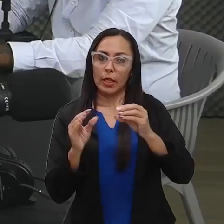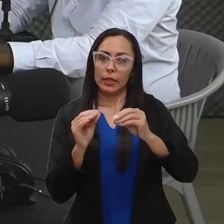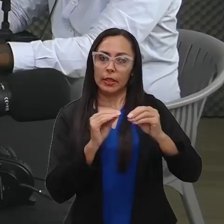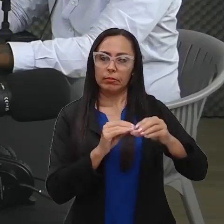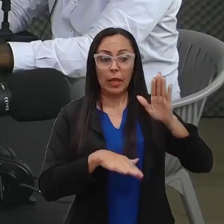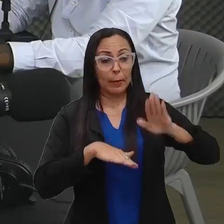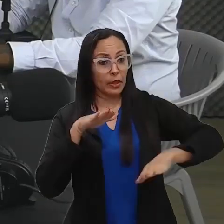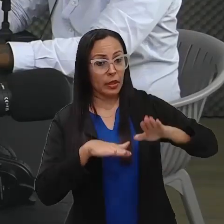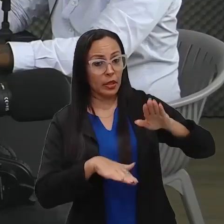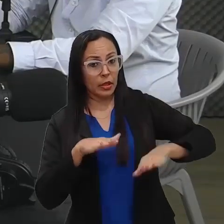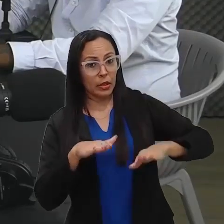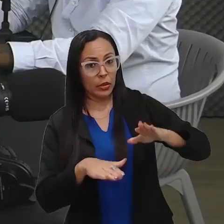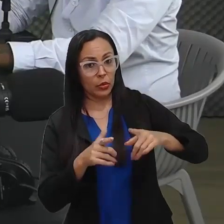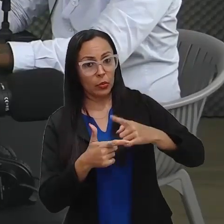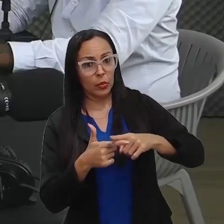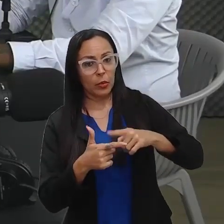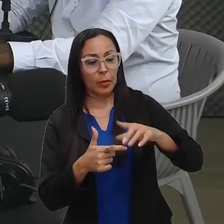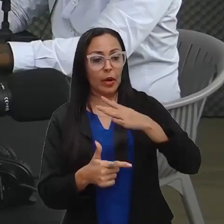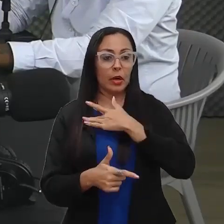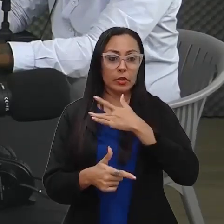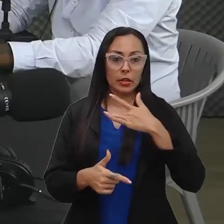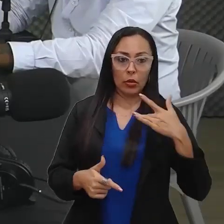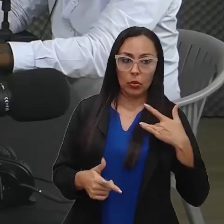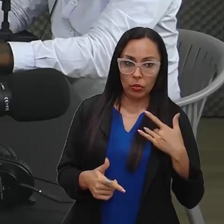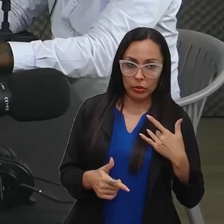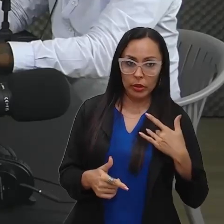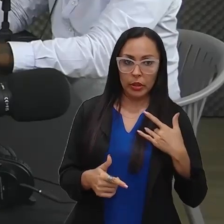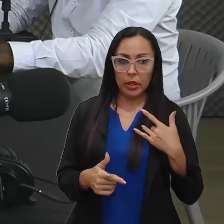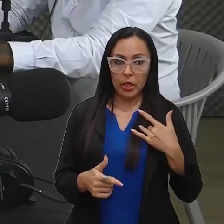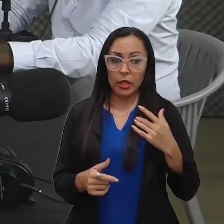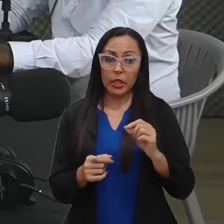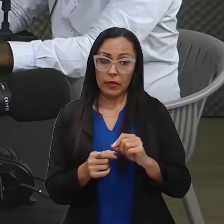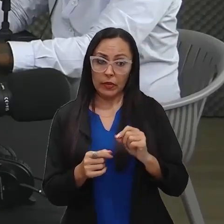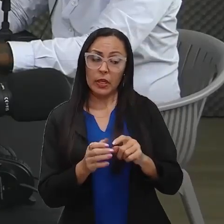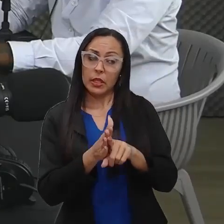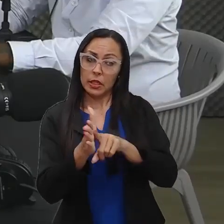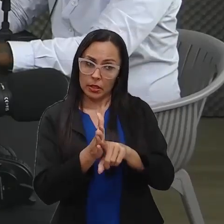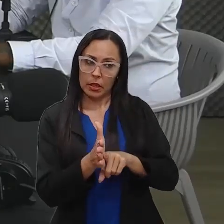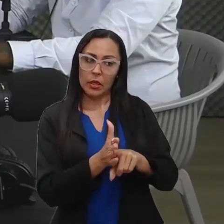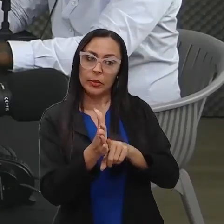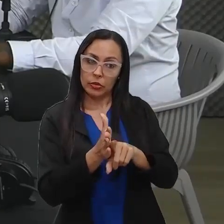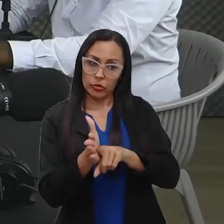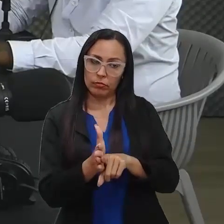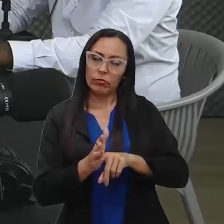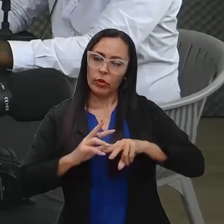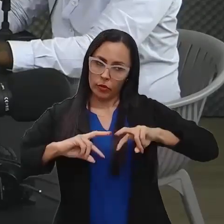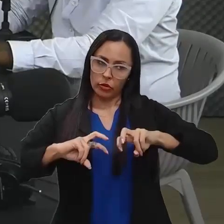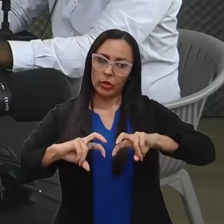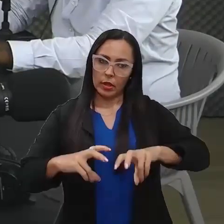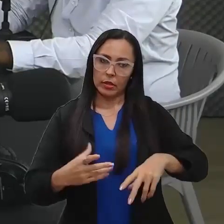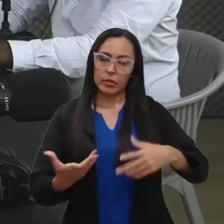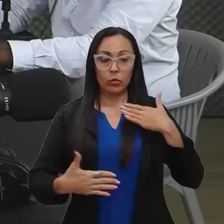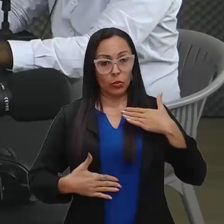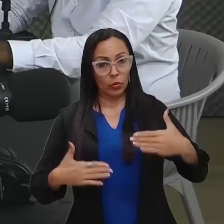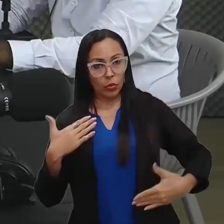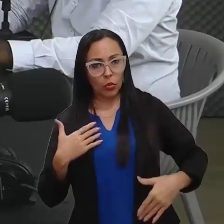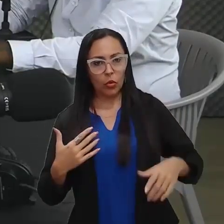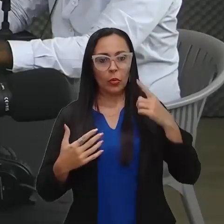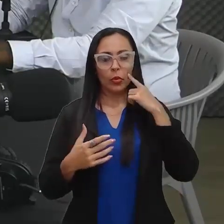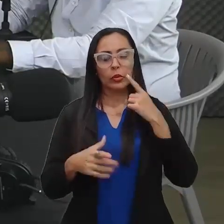caso, a saúde, porque vai fazer os exames necessários, aciona,